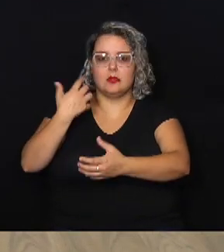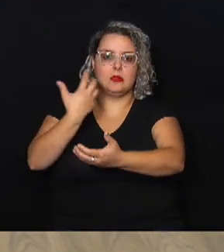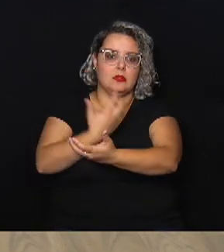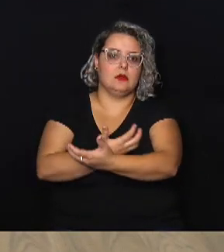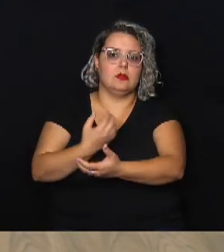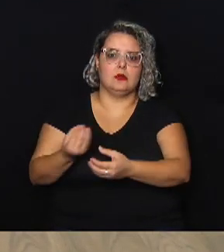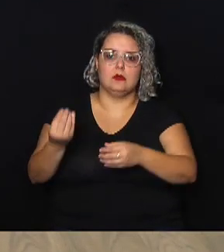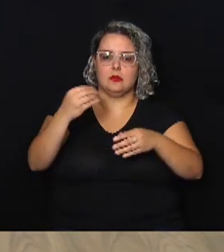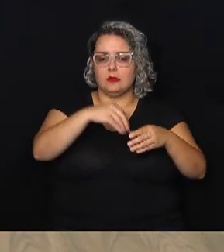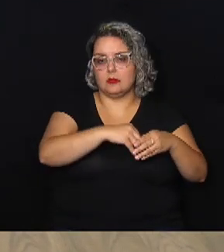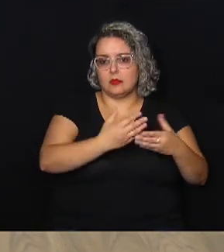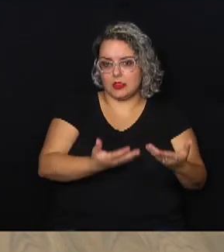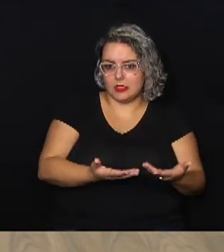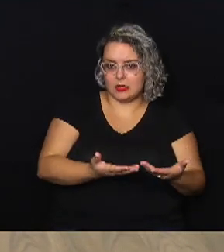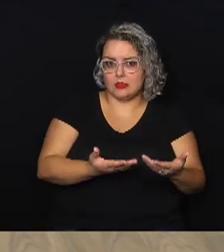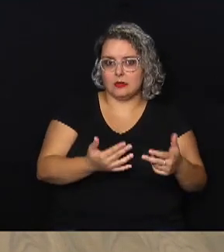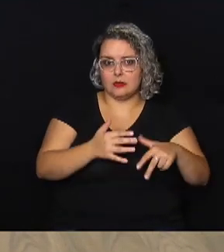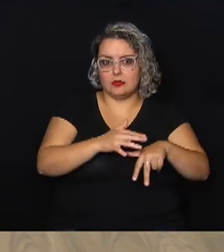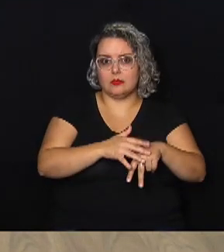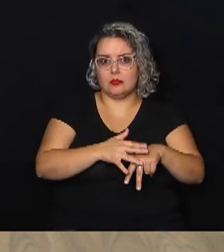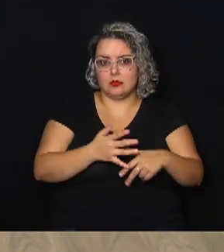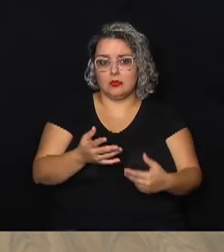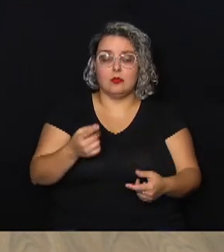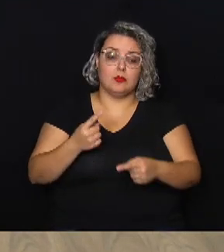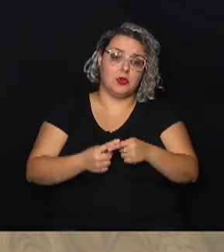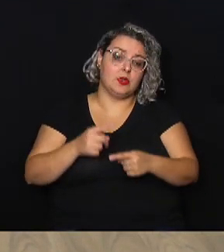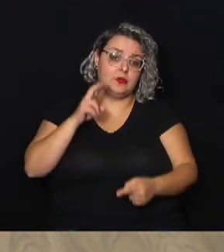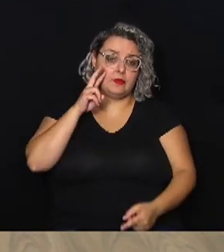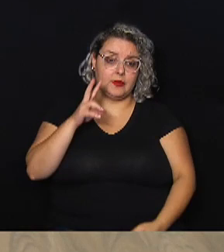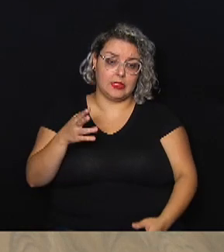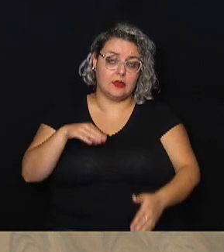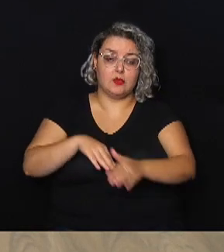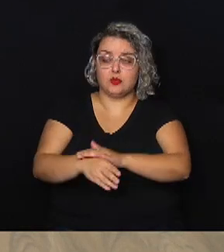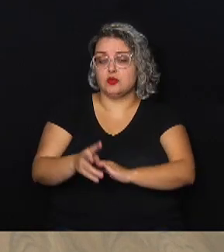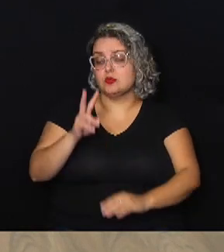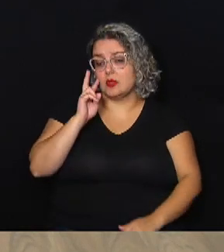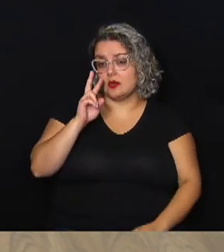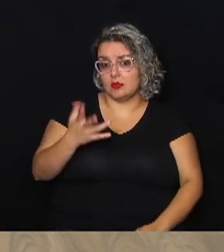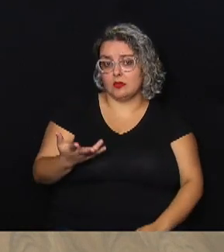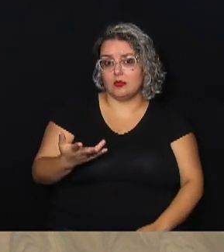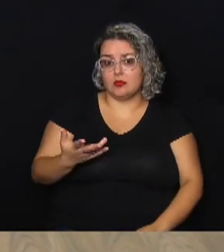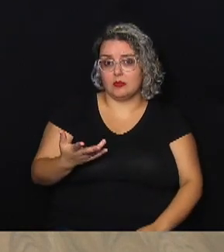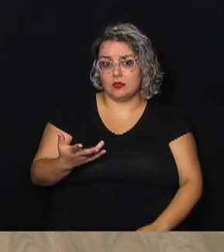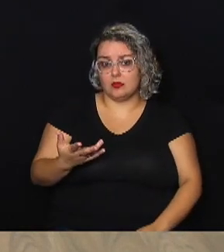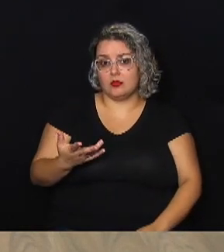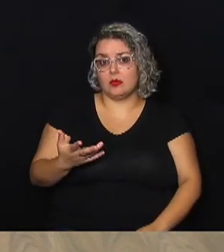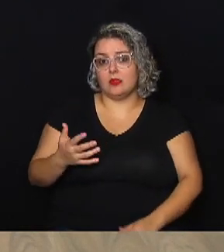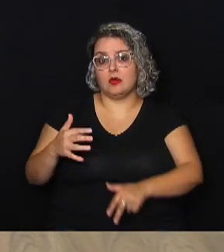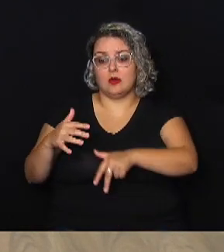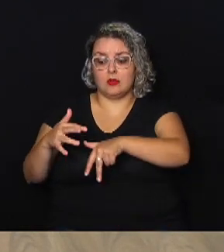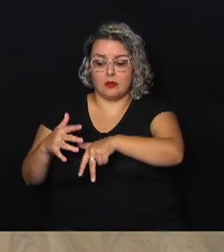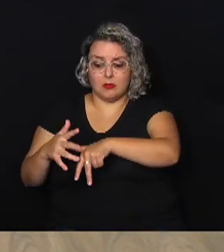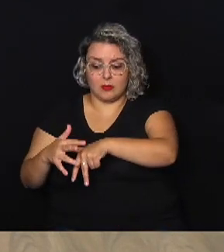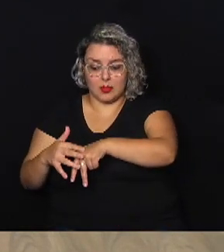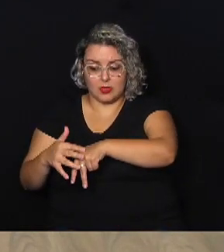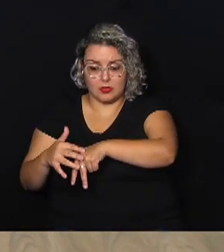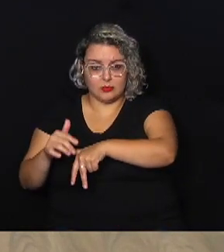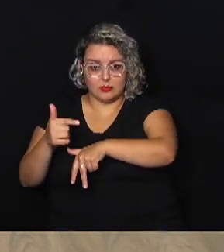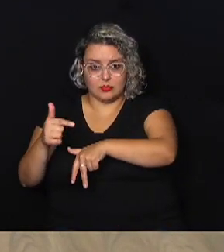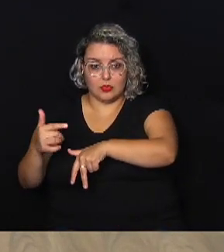colocar no outro paciente, porque a gente vê, né? Tá acostumado a ver. O doador ficou sem aquele órgão que